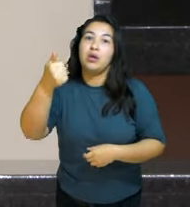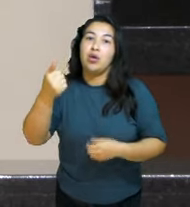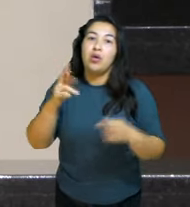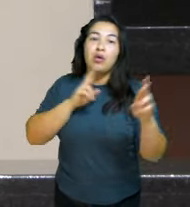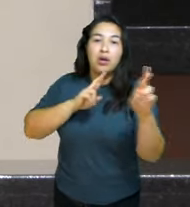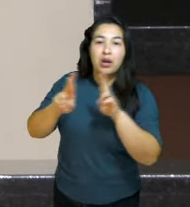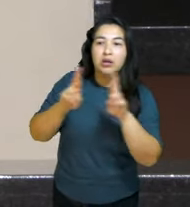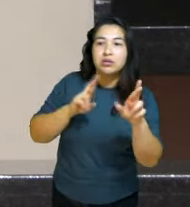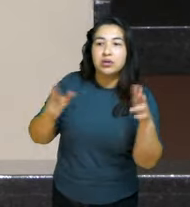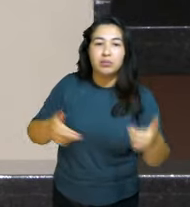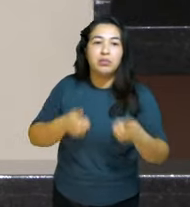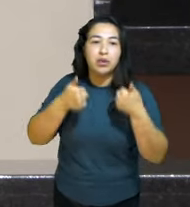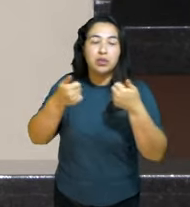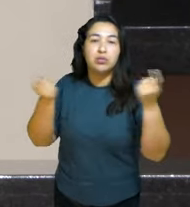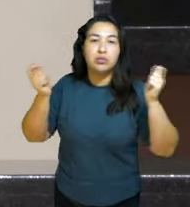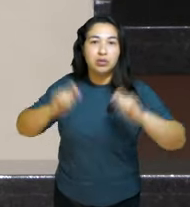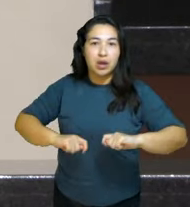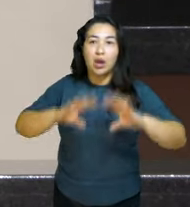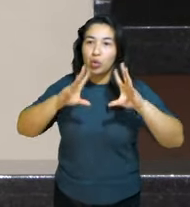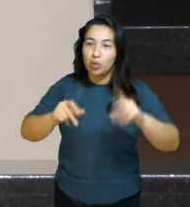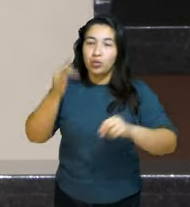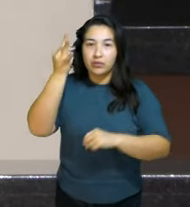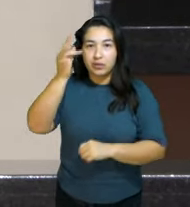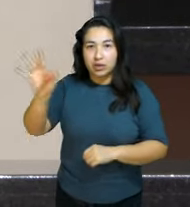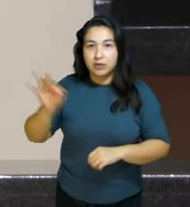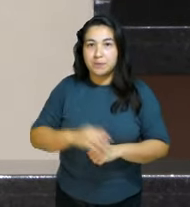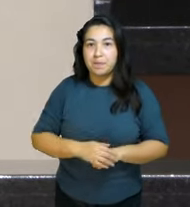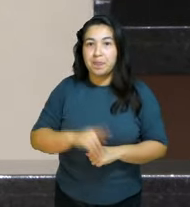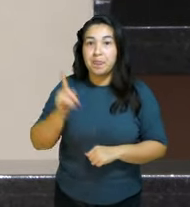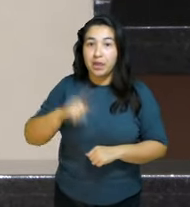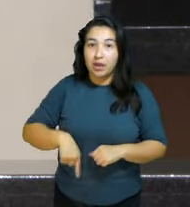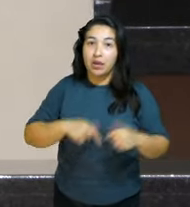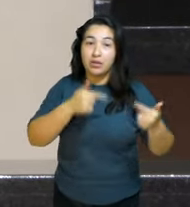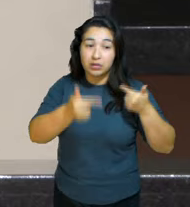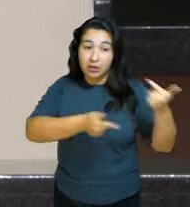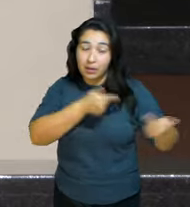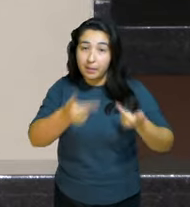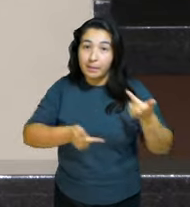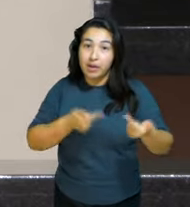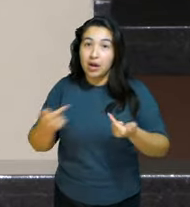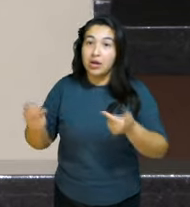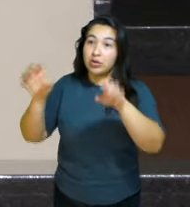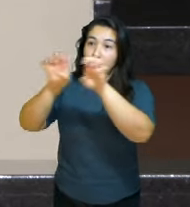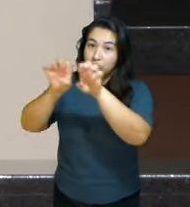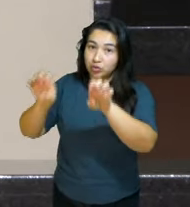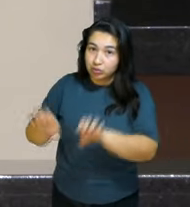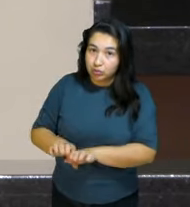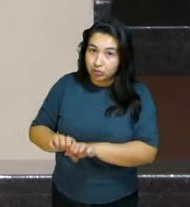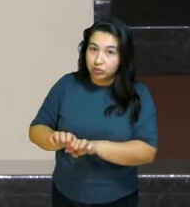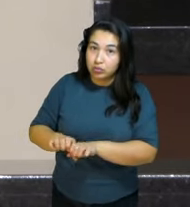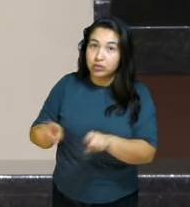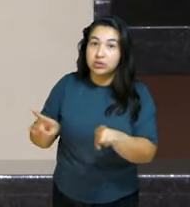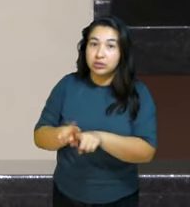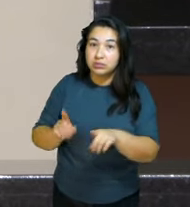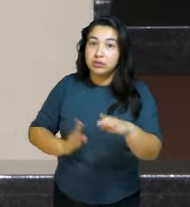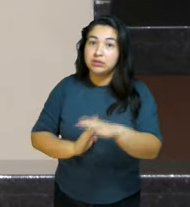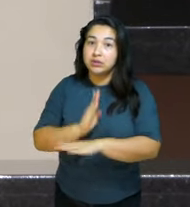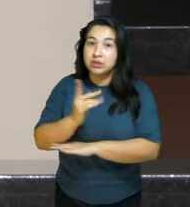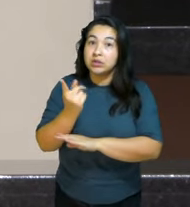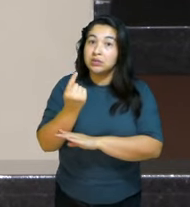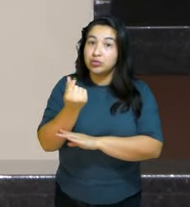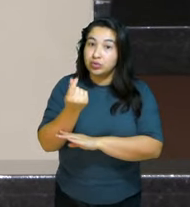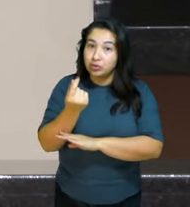avançar. Avançar com a questão dos funcionários, avançar com a questão de estrutura física, avançar com a questão